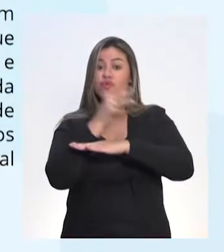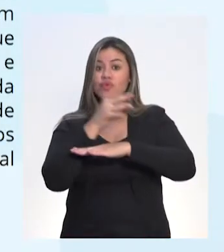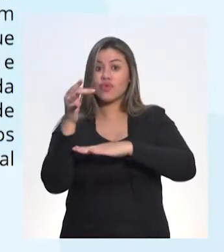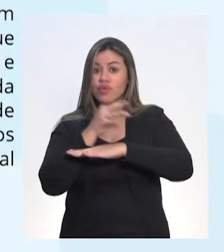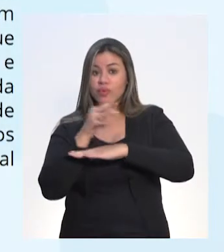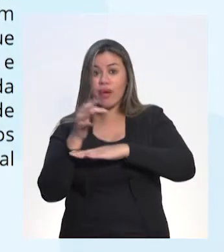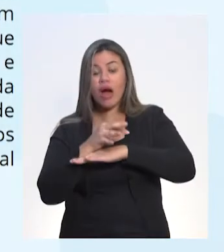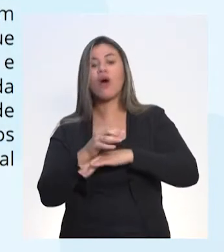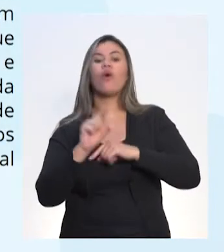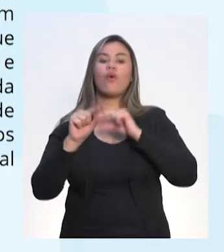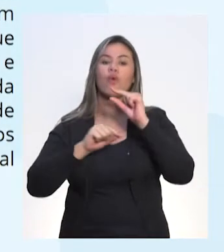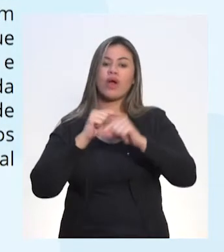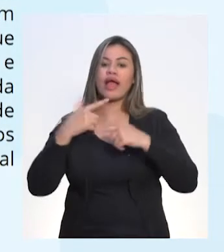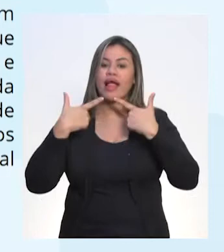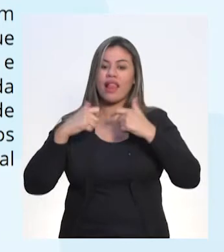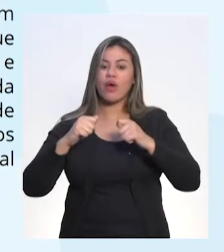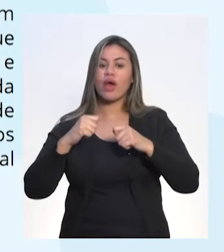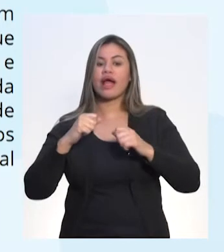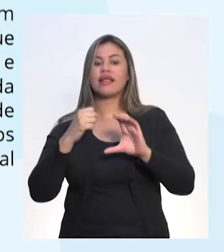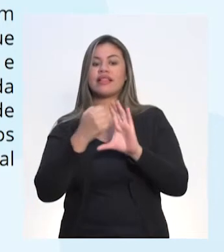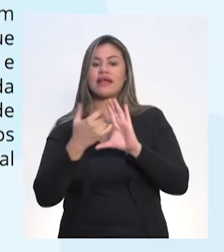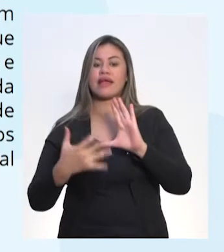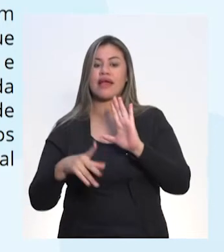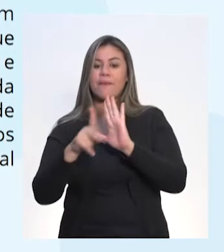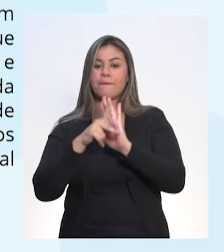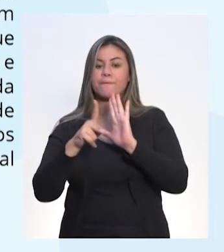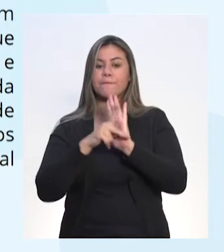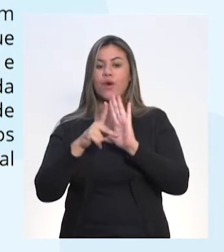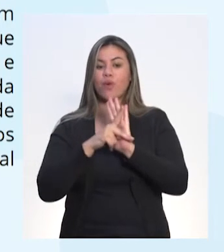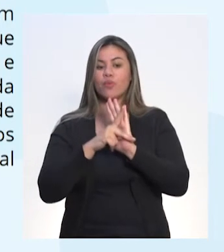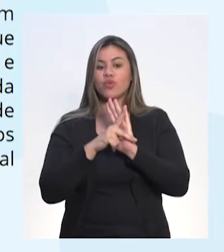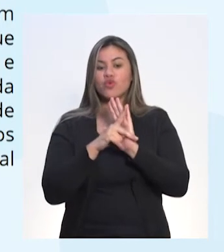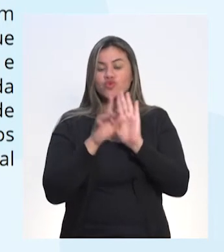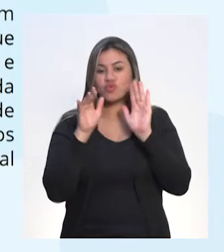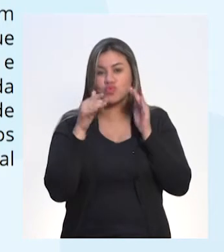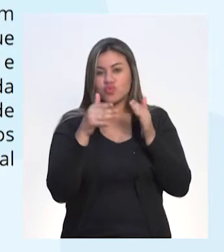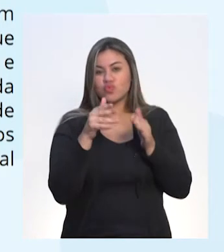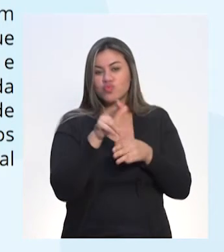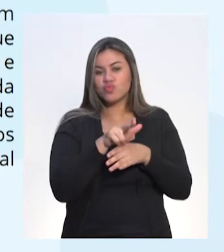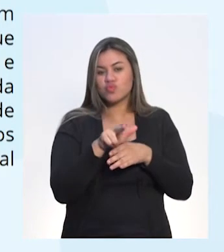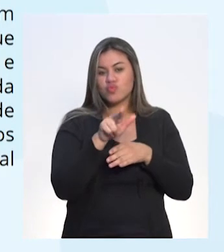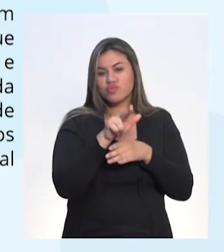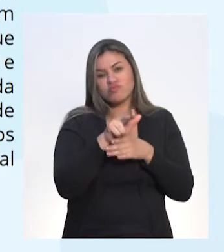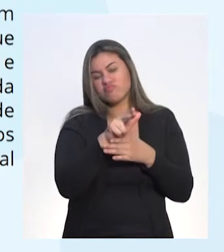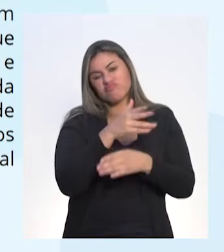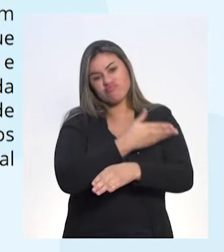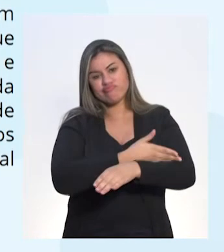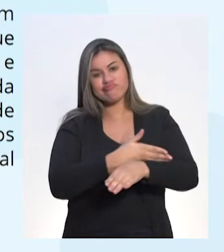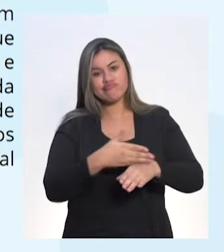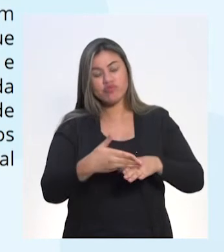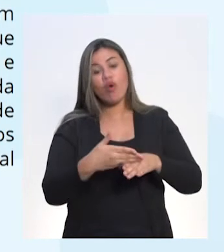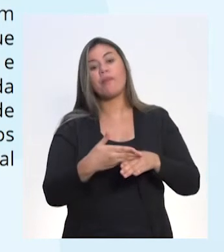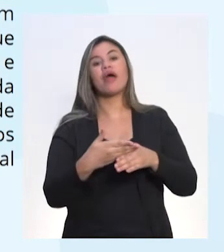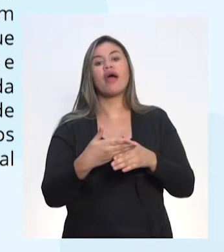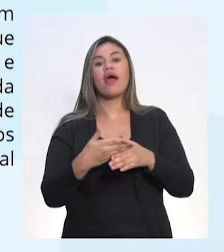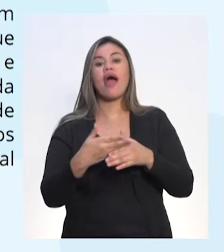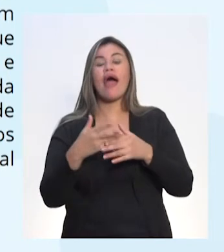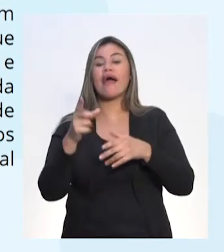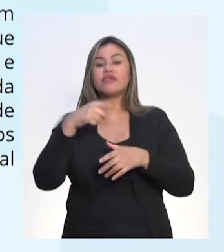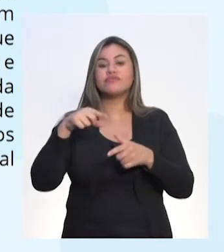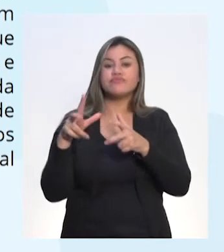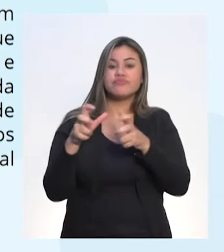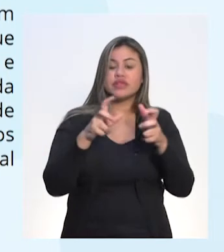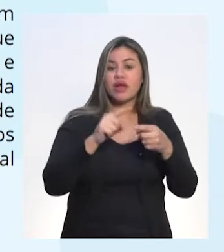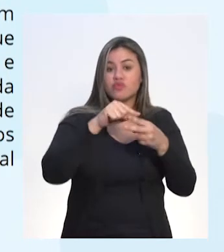que a língua sofre influência e apresenta características distintas de acordo com o seu uso corrente, né? Dessa forma, percebemos que existem